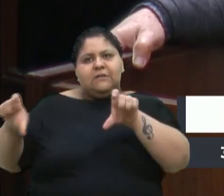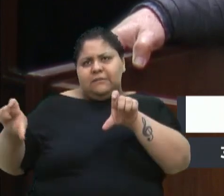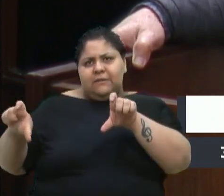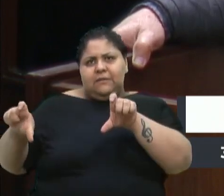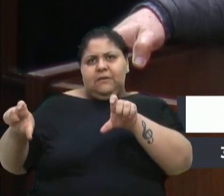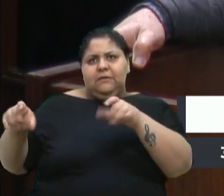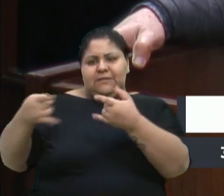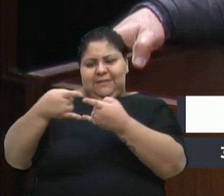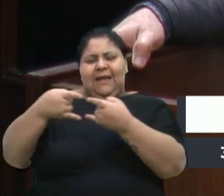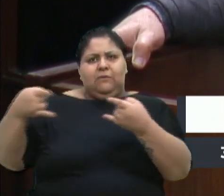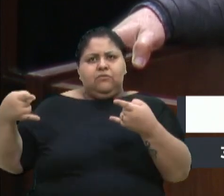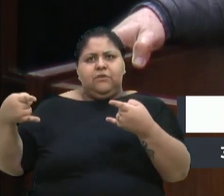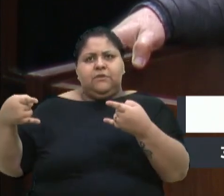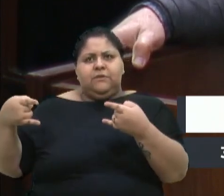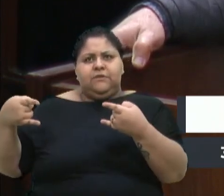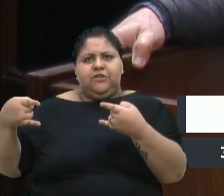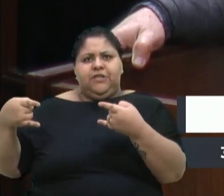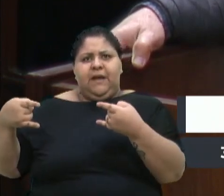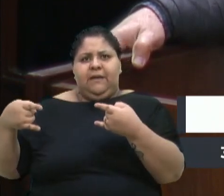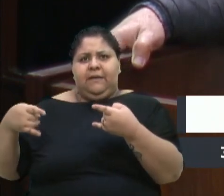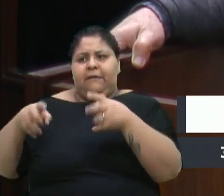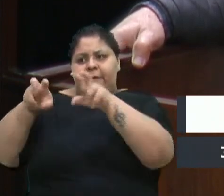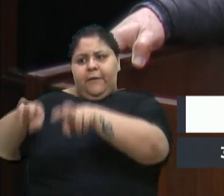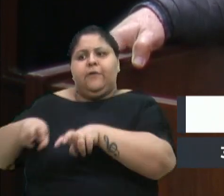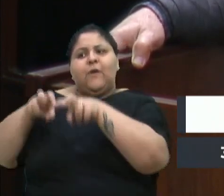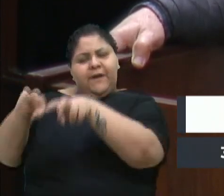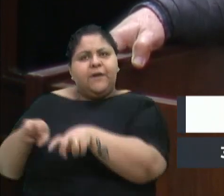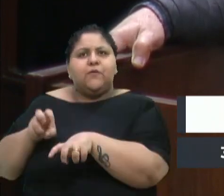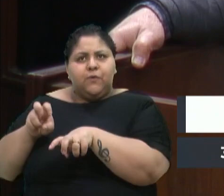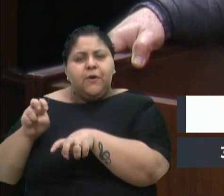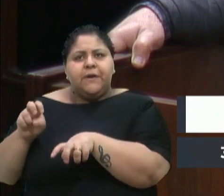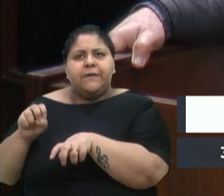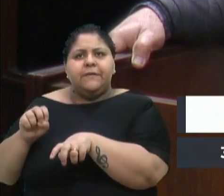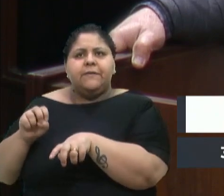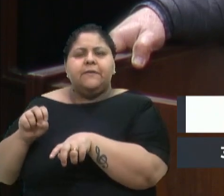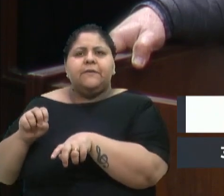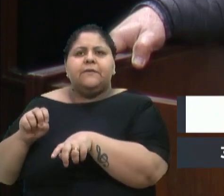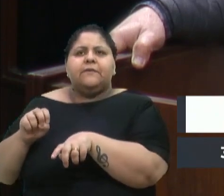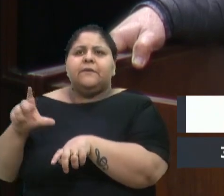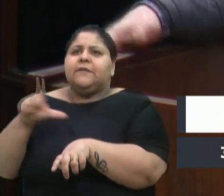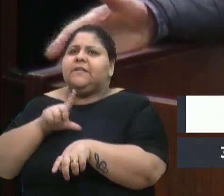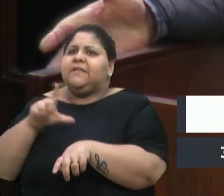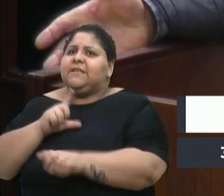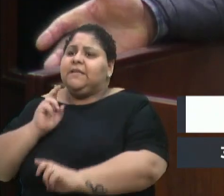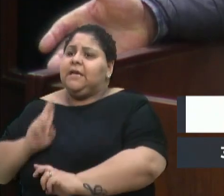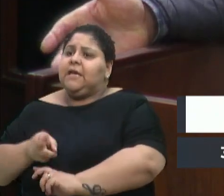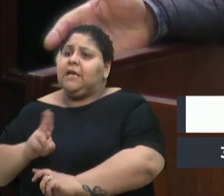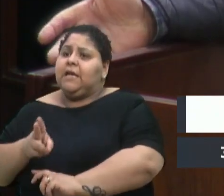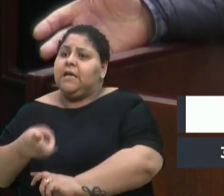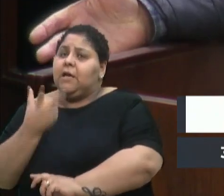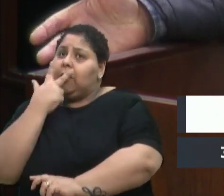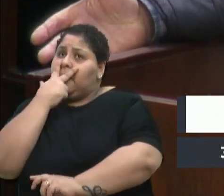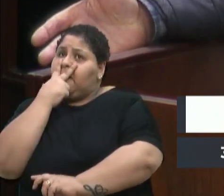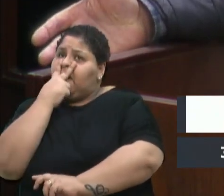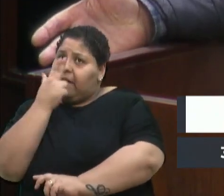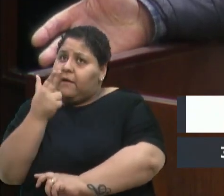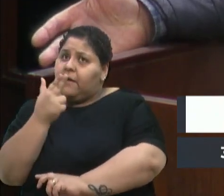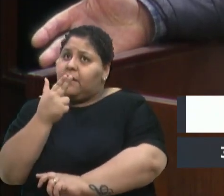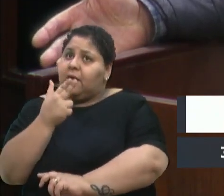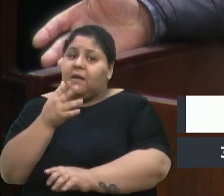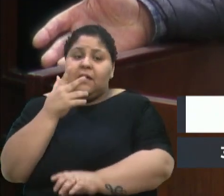da energia elétrica, a vereadora fala que daí não paga ICM. E tem o mesmo, entra nesse critério, não é